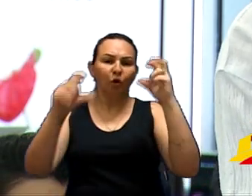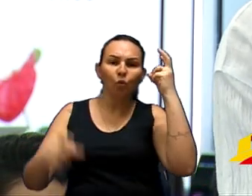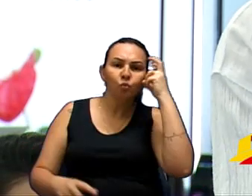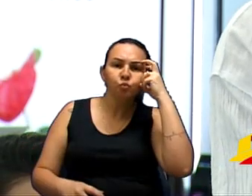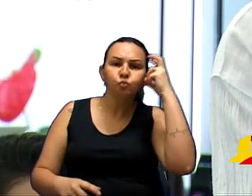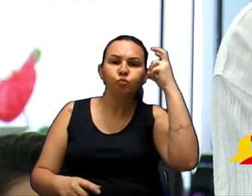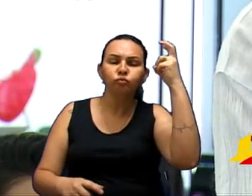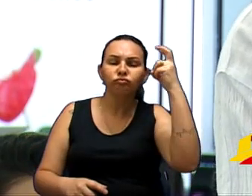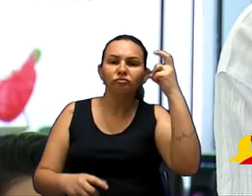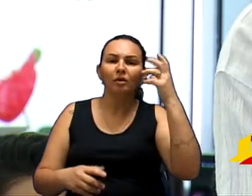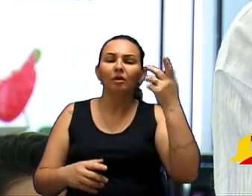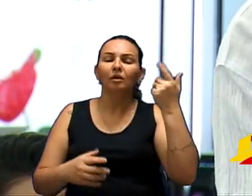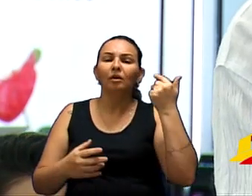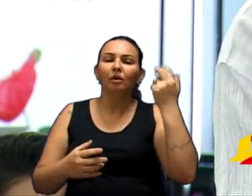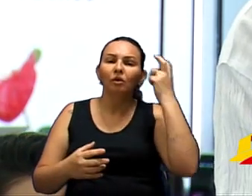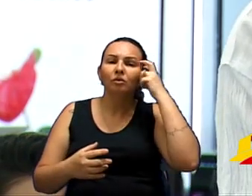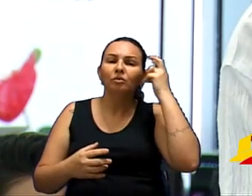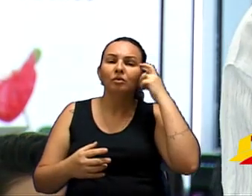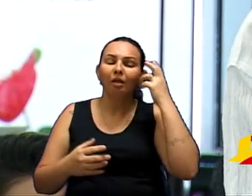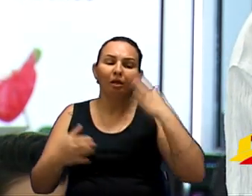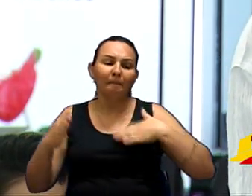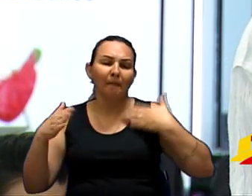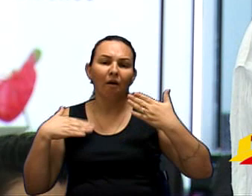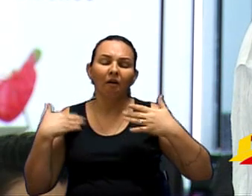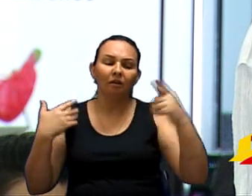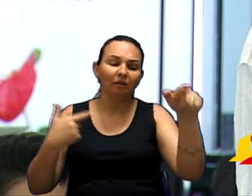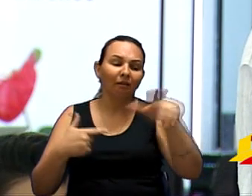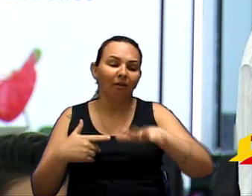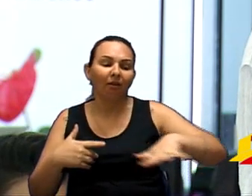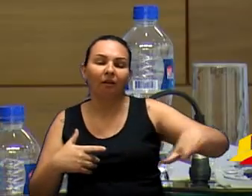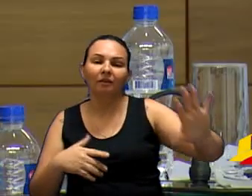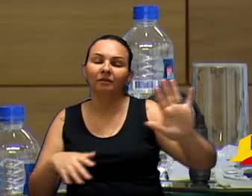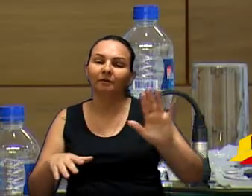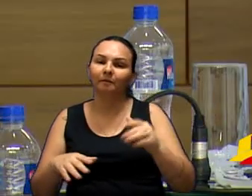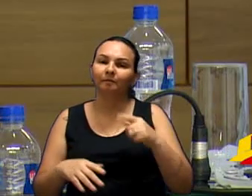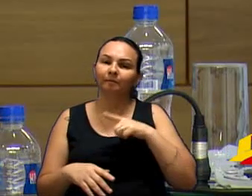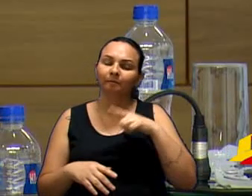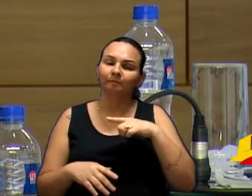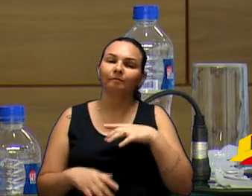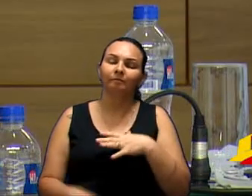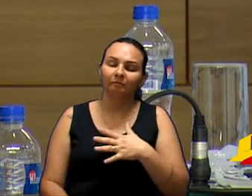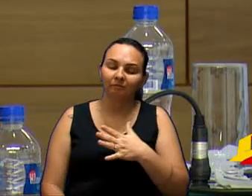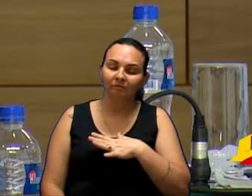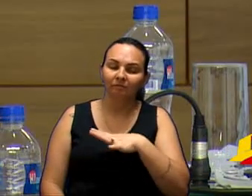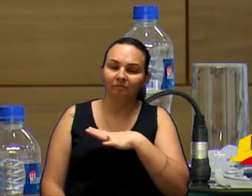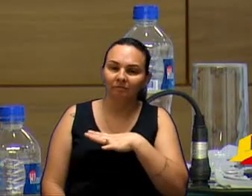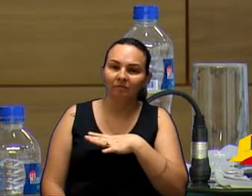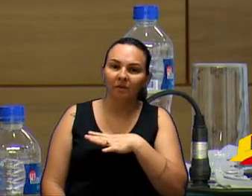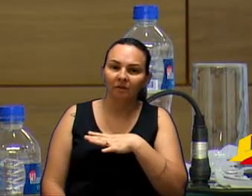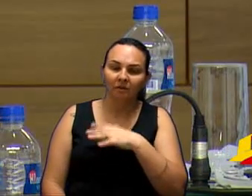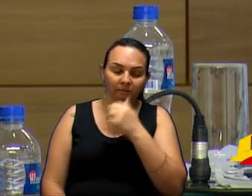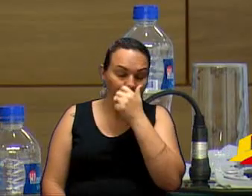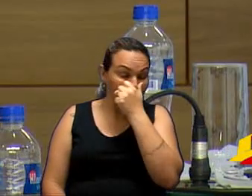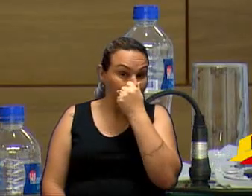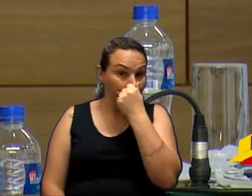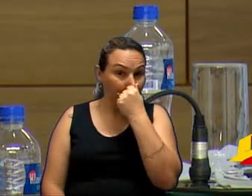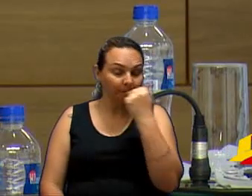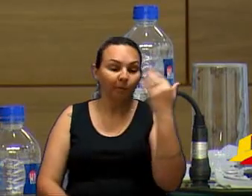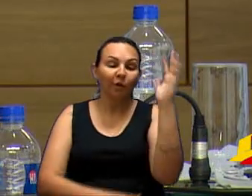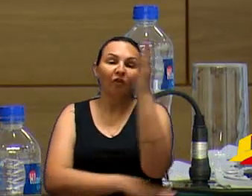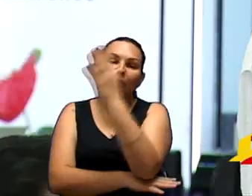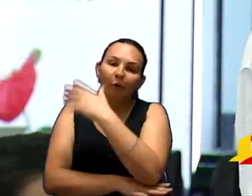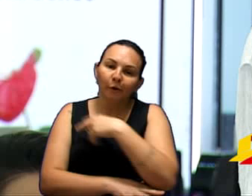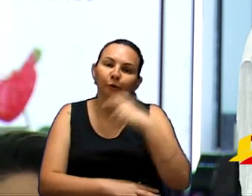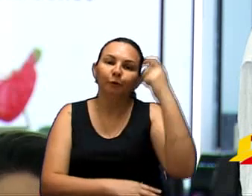potencial de lazer que essas áreas têm pra cidade é a floresta cultural é um exemplo mas esse exemplo